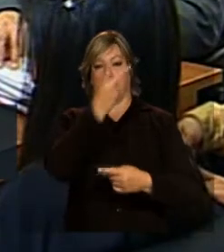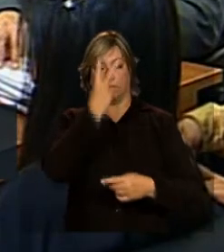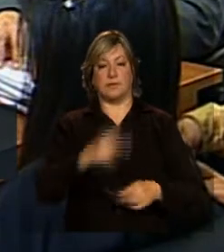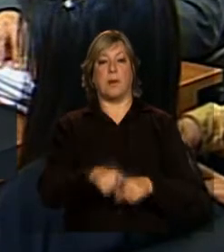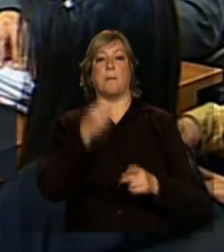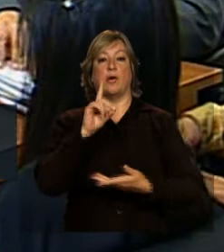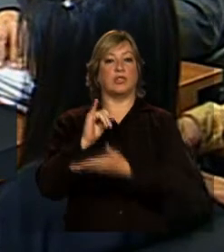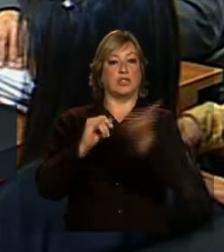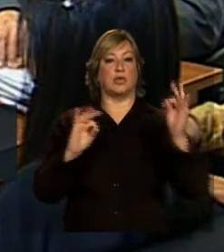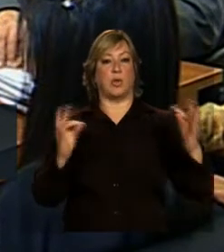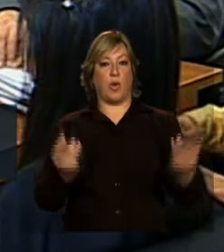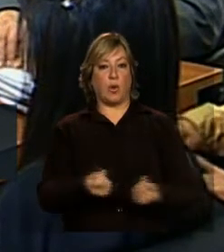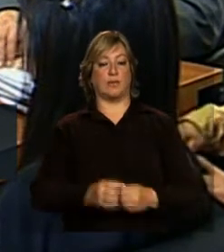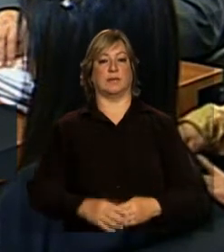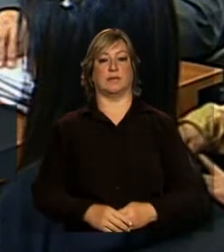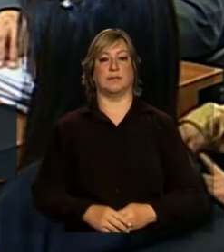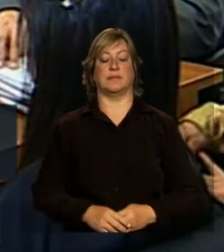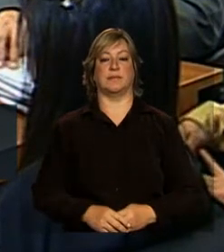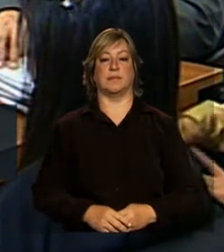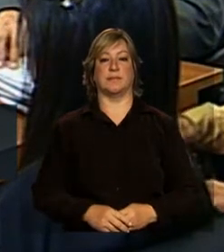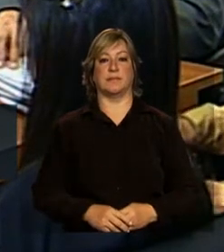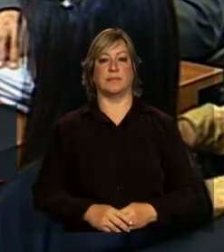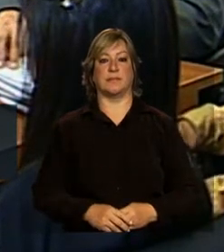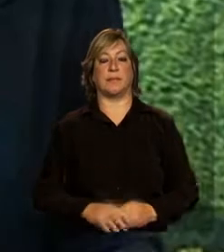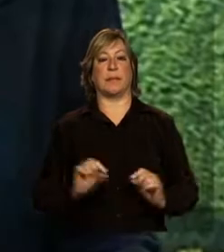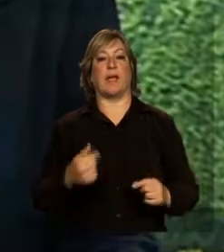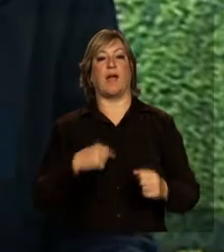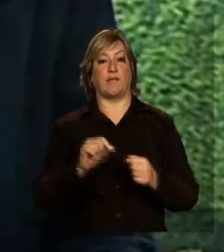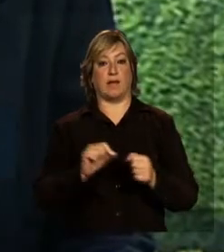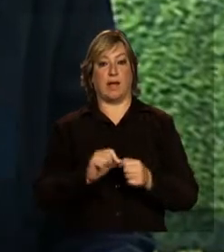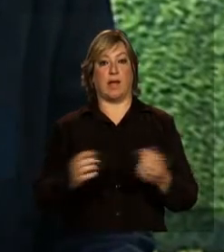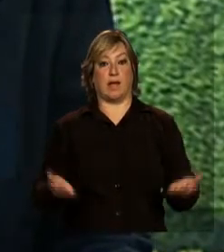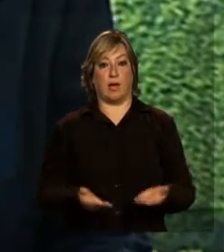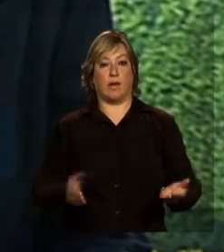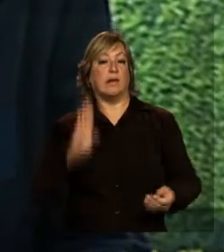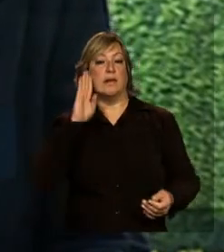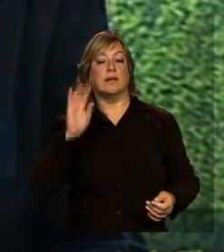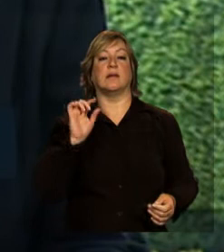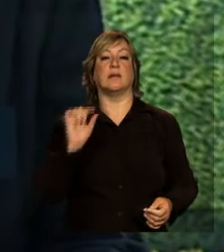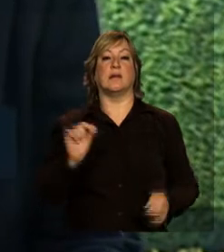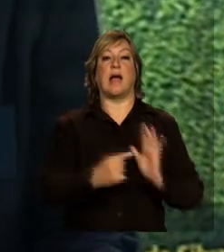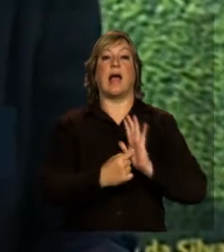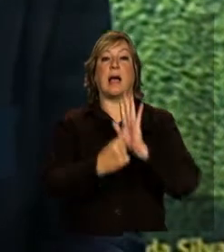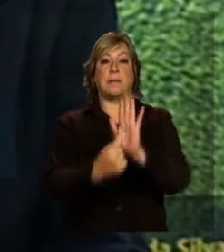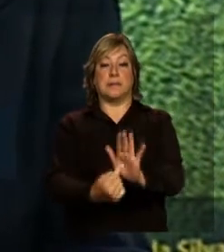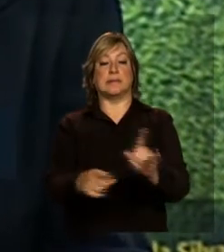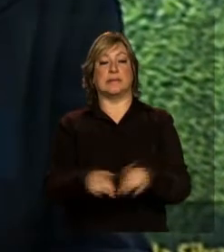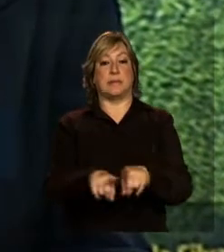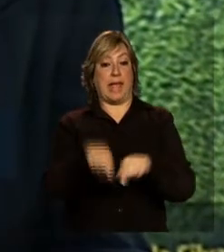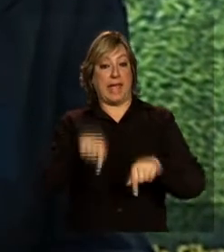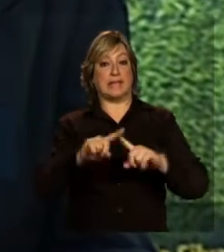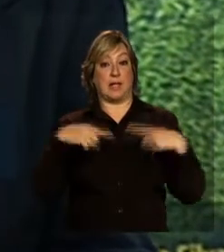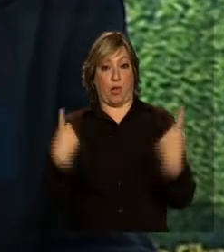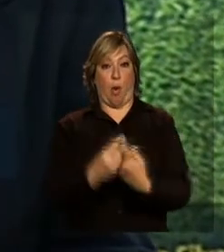então. E faço de imediato uma apresentação também de que nessa reunião do